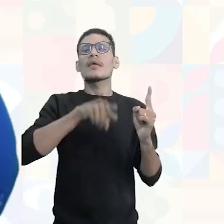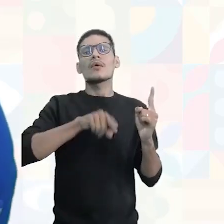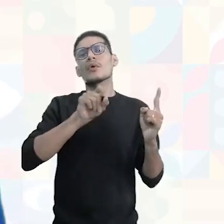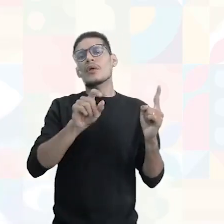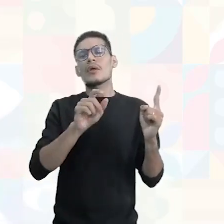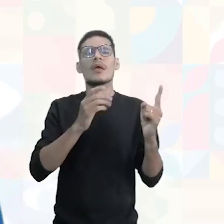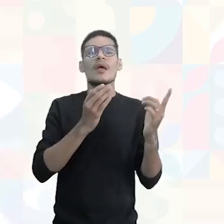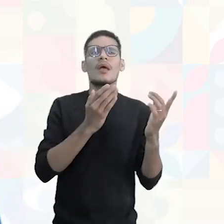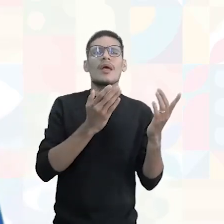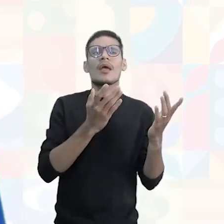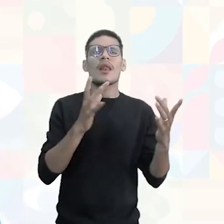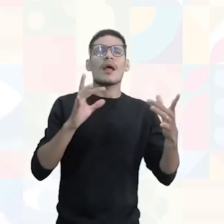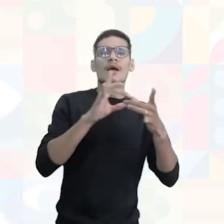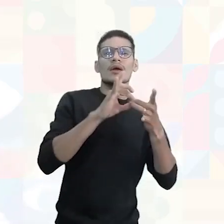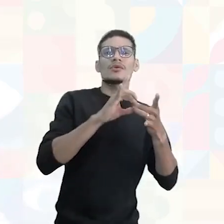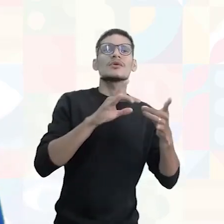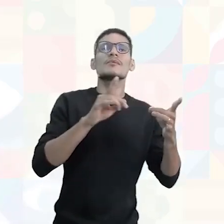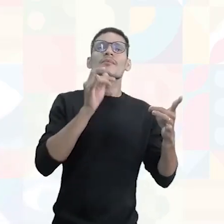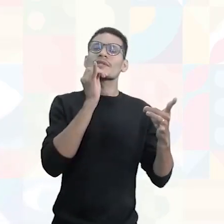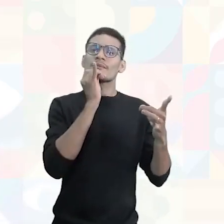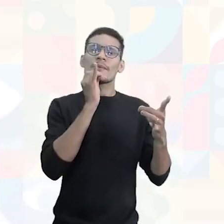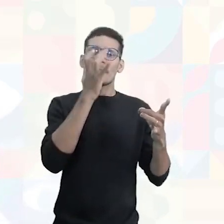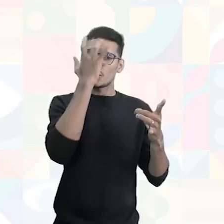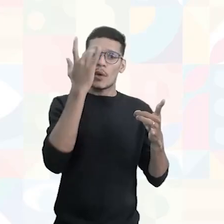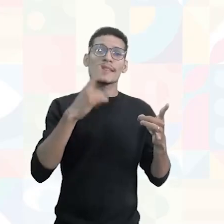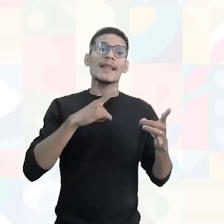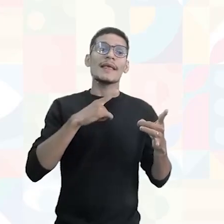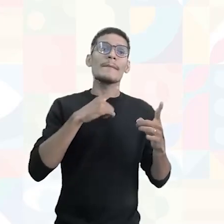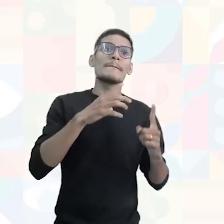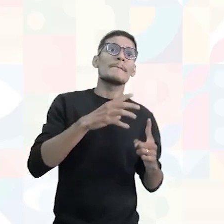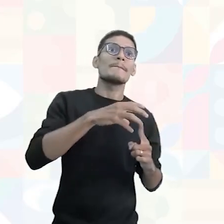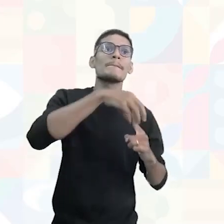relacionado a quem tem anterioridade, ou seja, quem tem